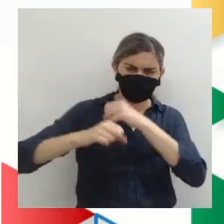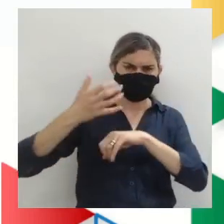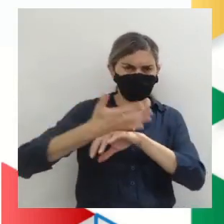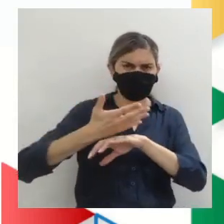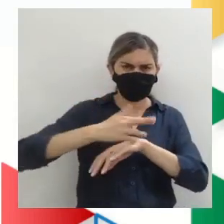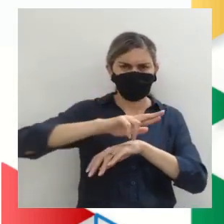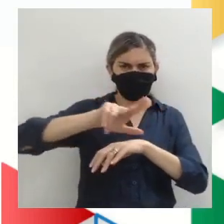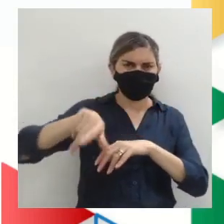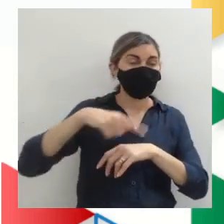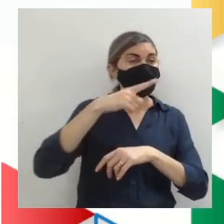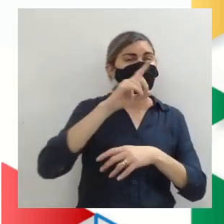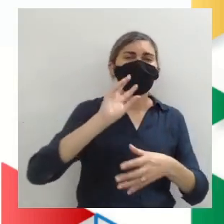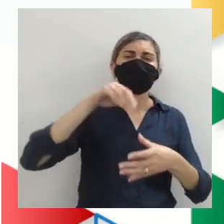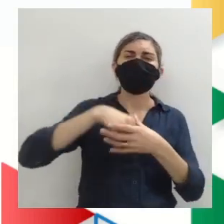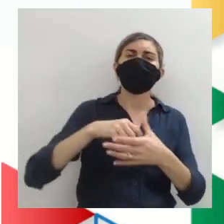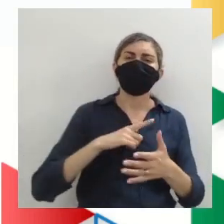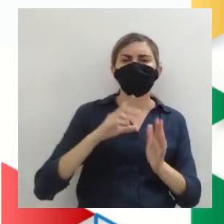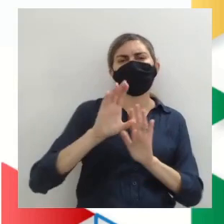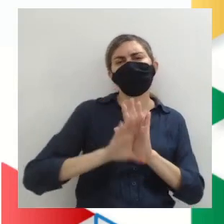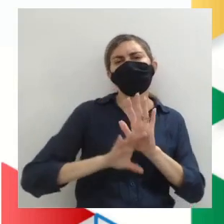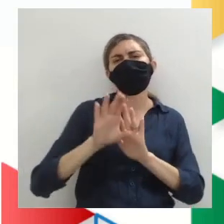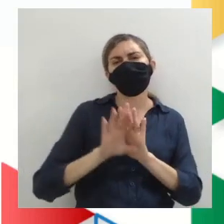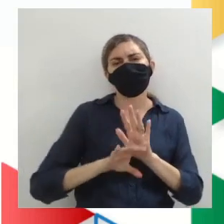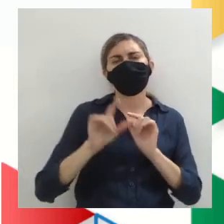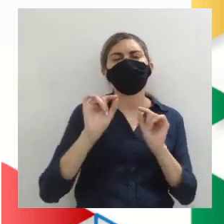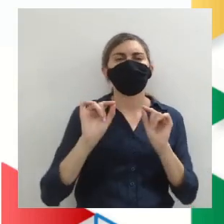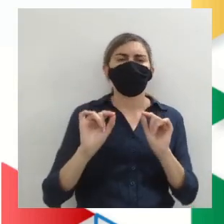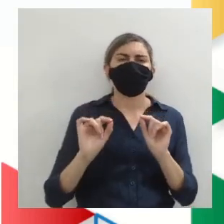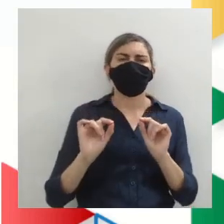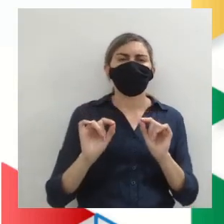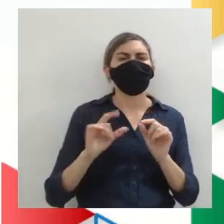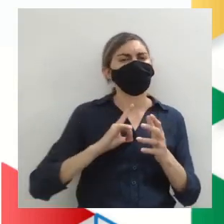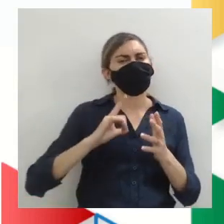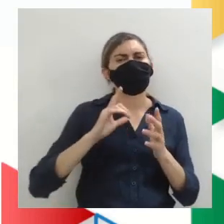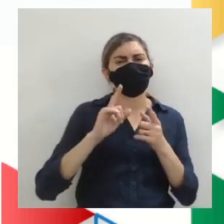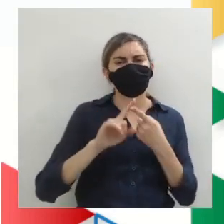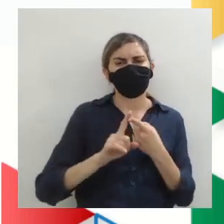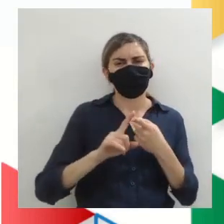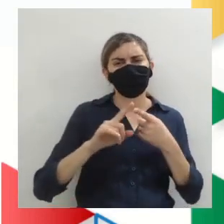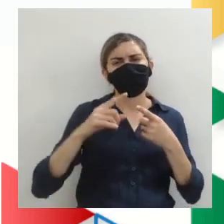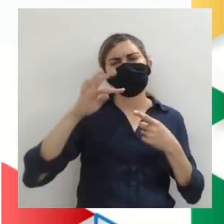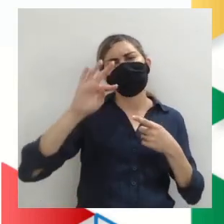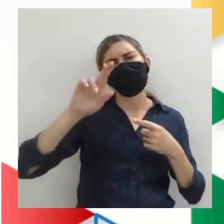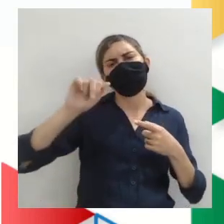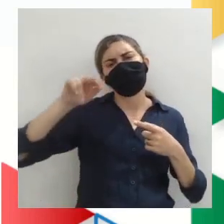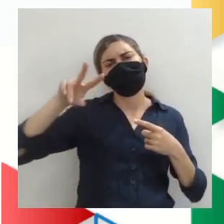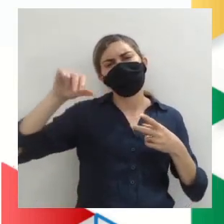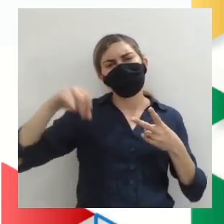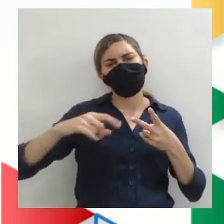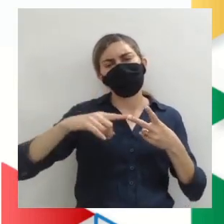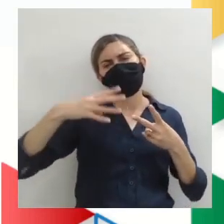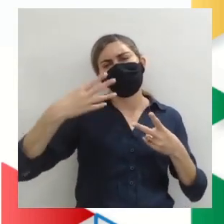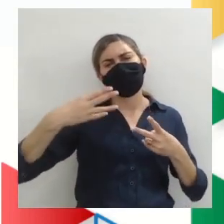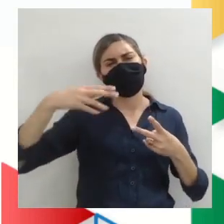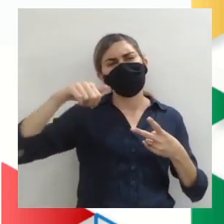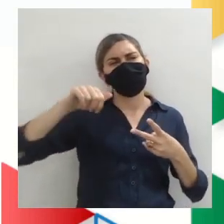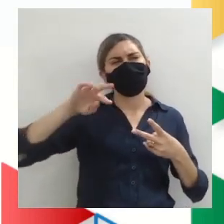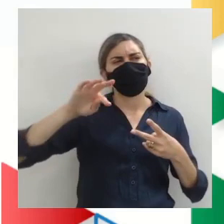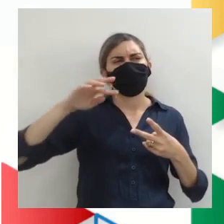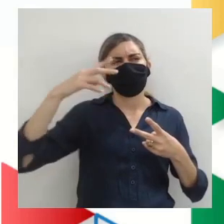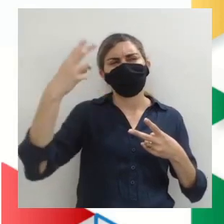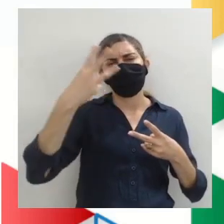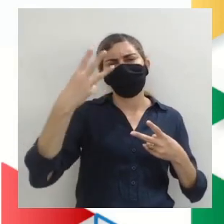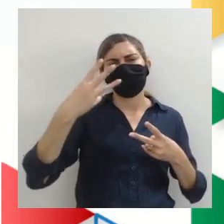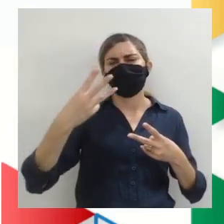disciplinas, estavam inseridos no currículo, as quais estavam divididas em trivium e quadrivium. Veja só,